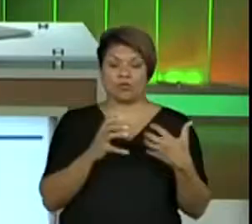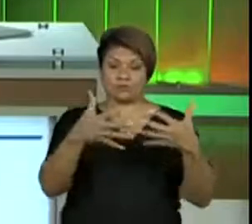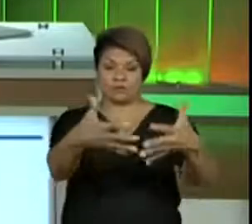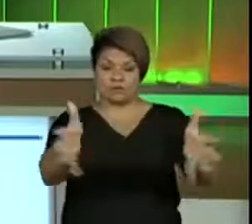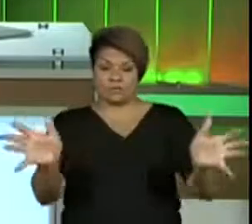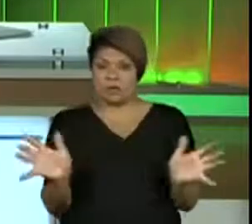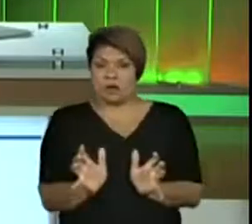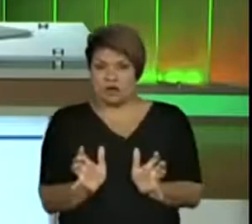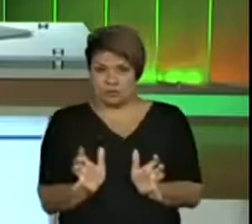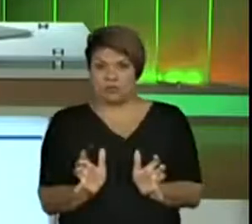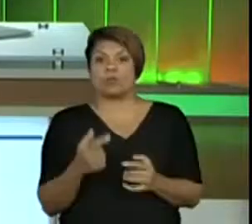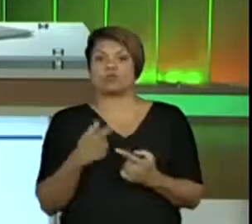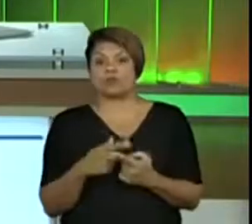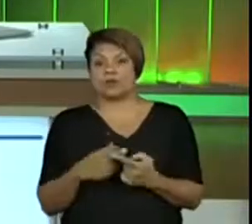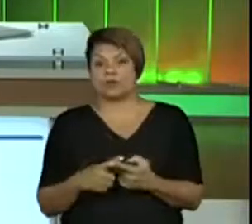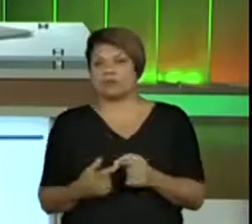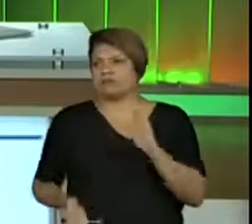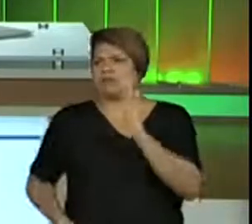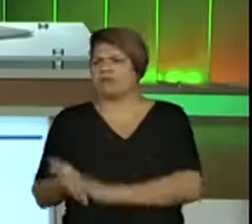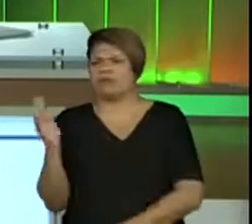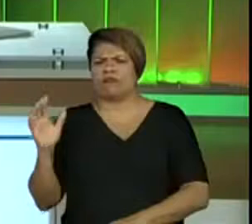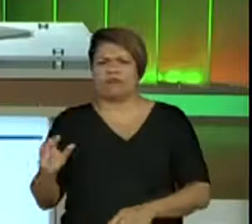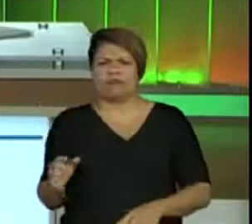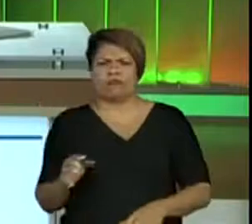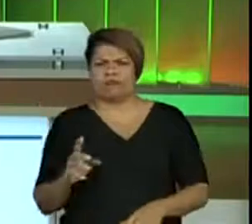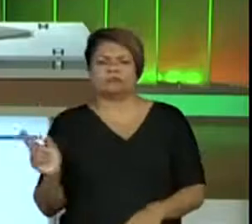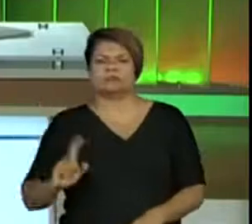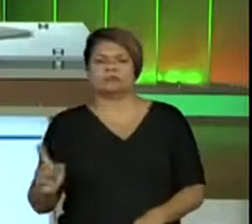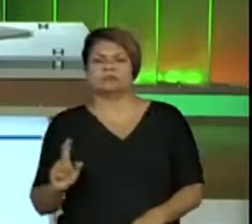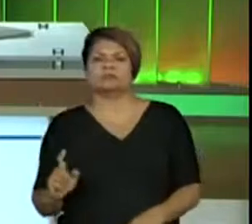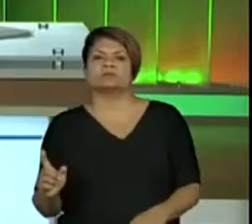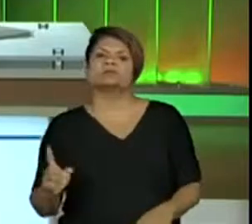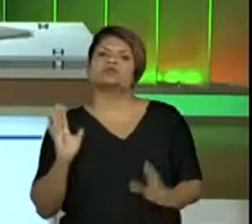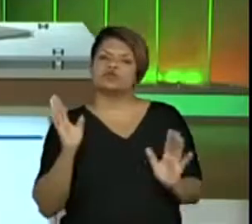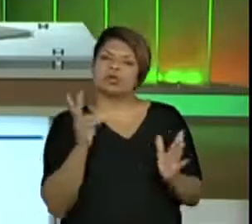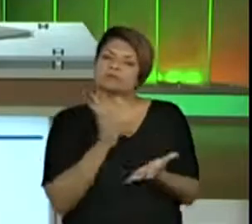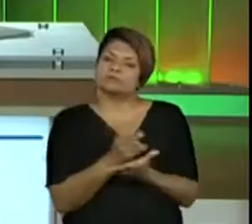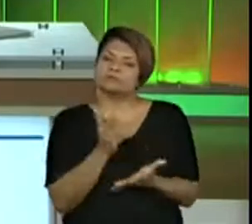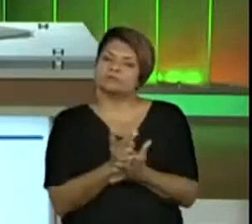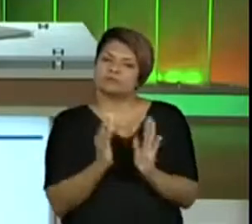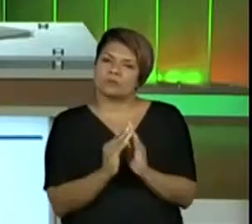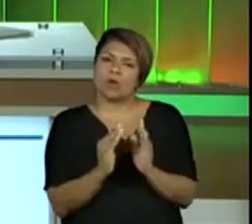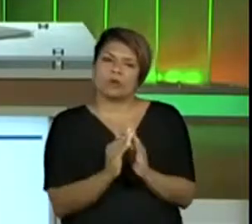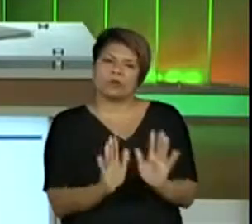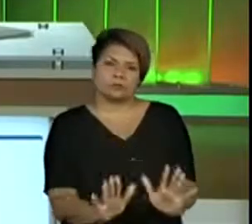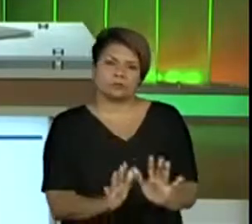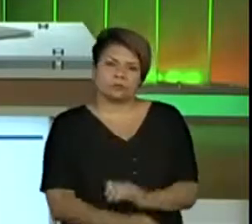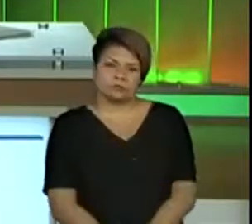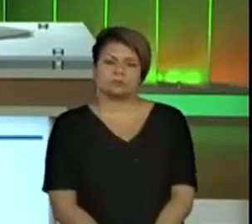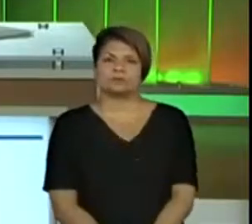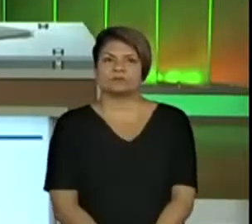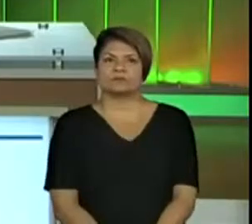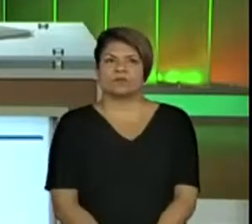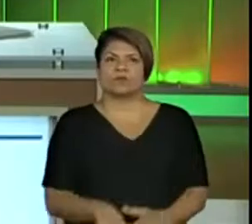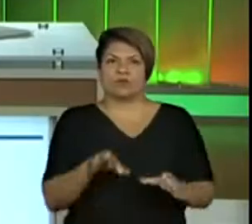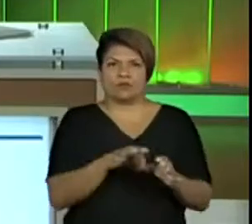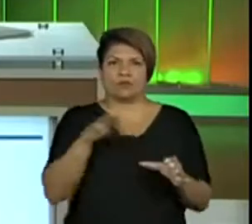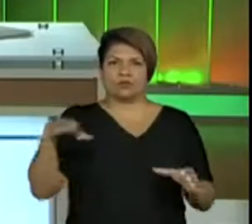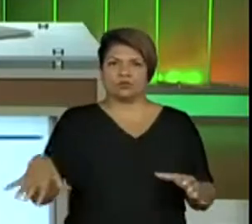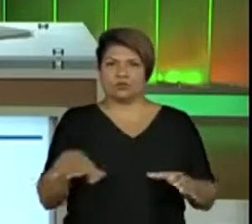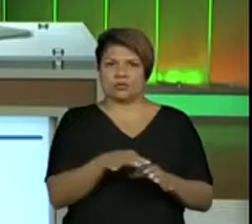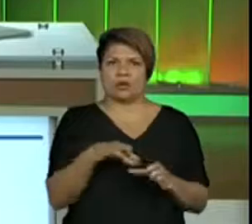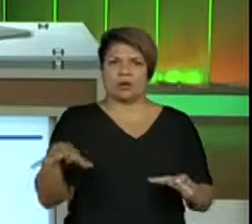já havia domesticado animais, então eu vou tirar as pedrinhas enquanto